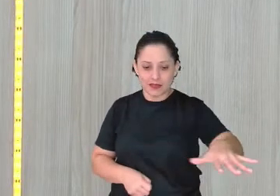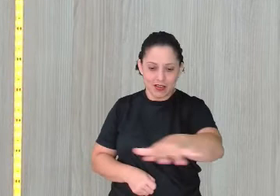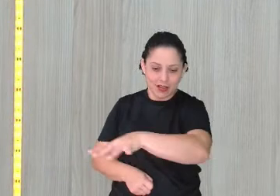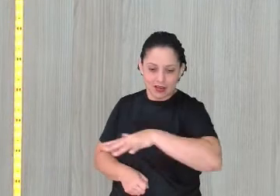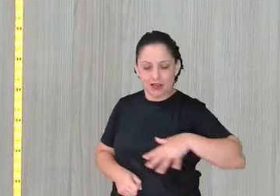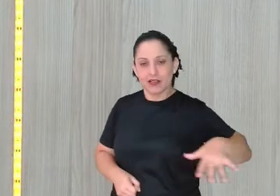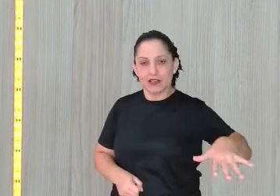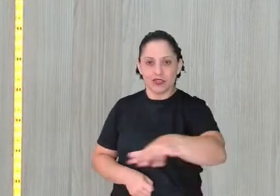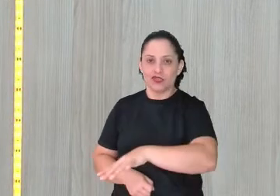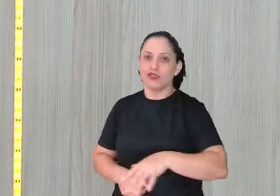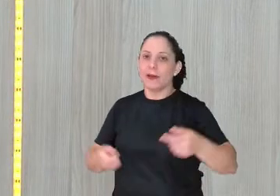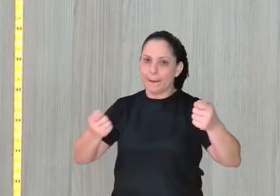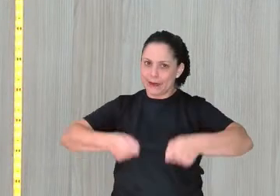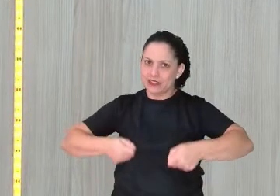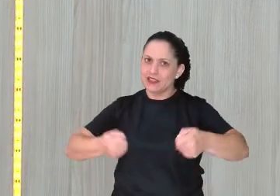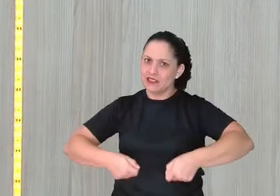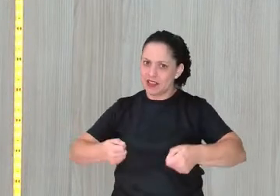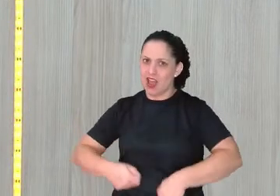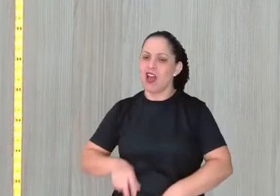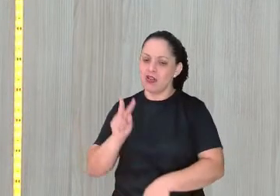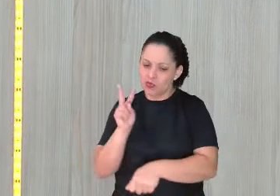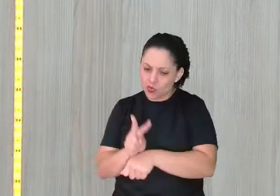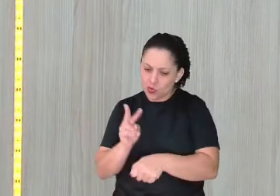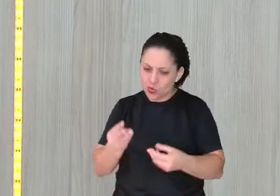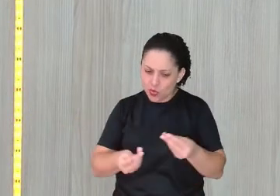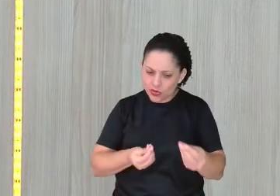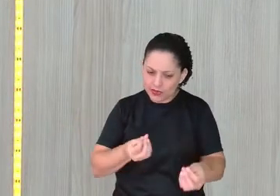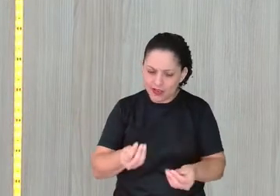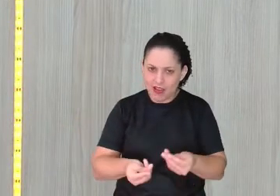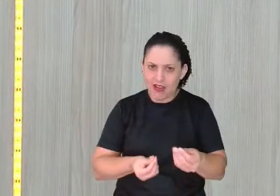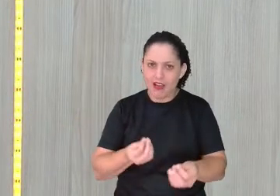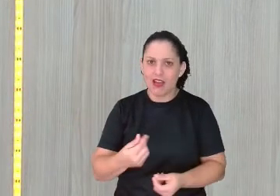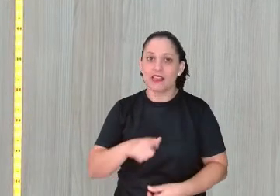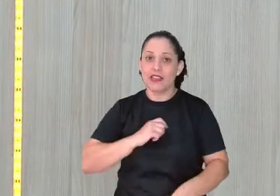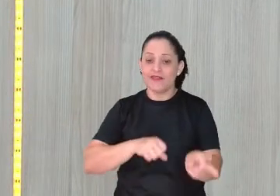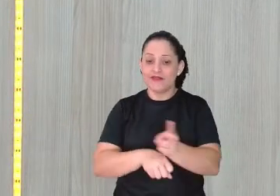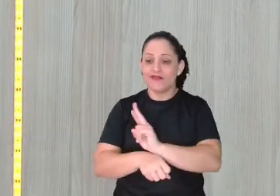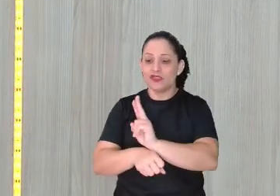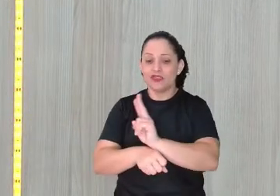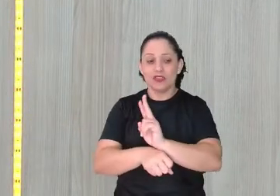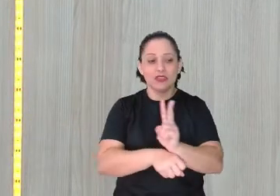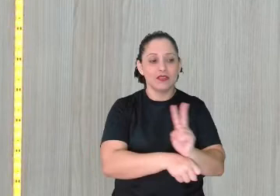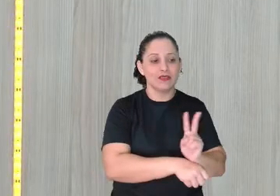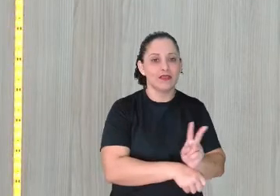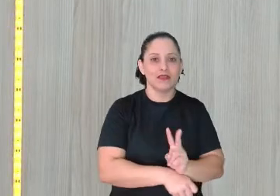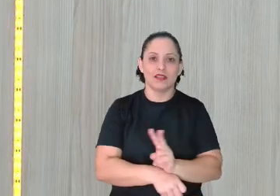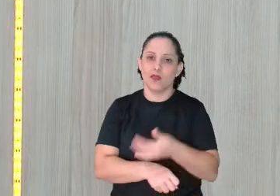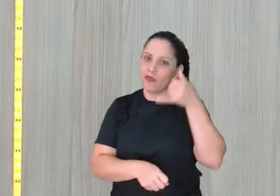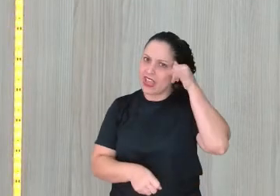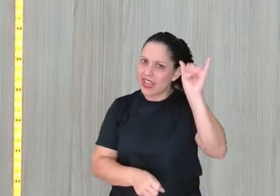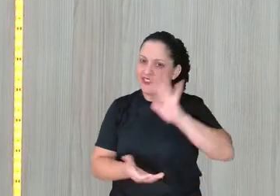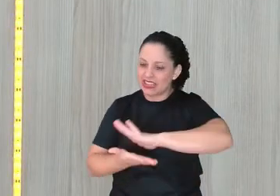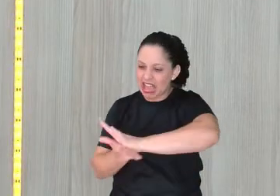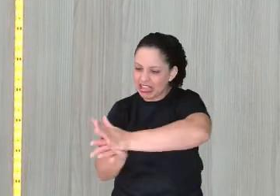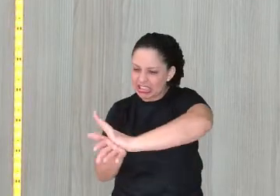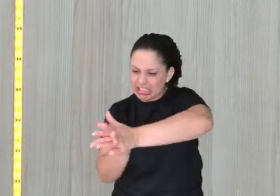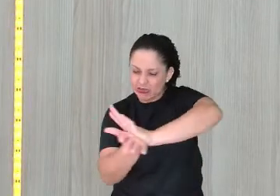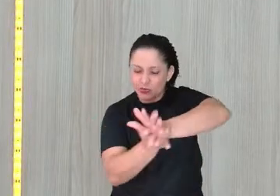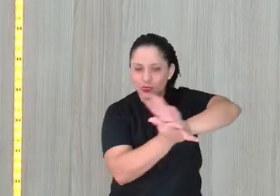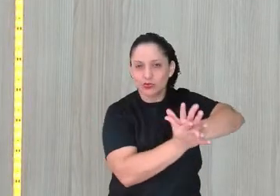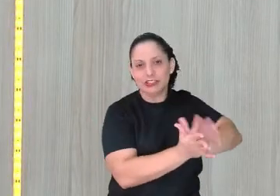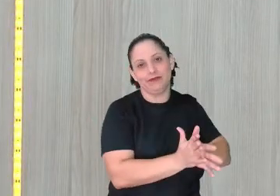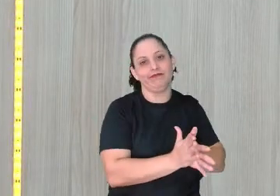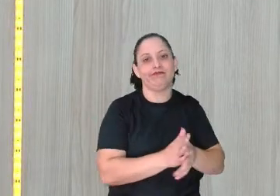que precisam ser preservadas, precisa ter realmente uma fiscalização, porque senão a gente sai destruindo tudo, né?